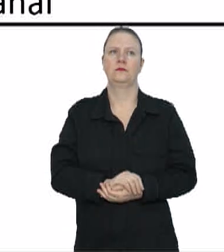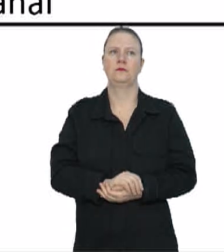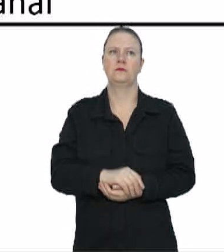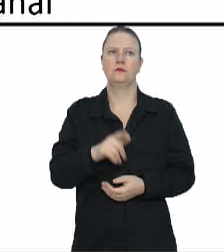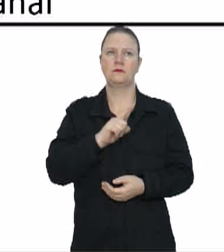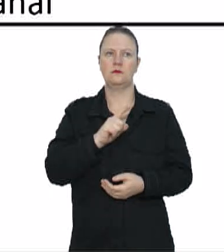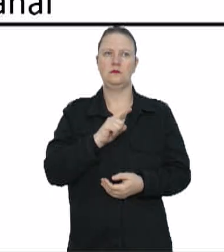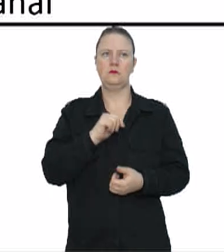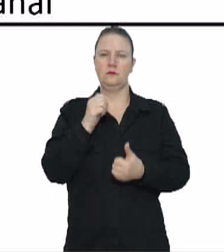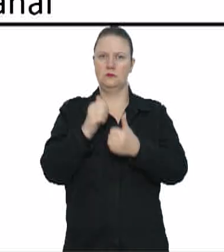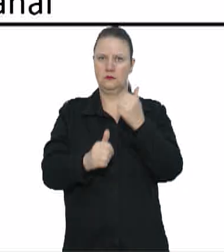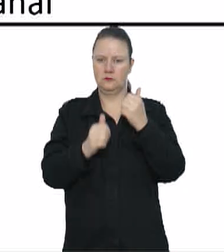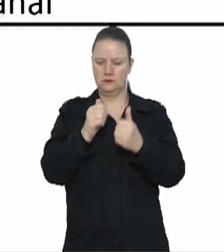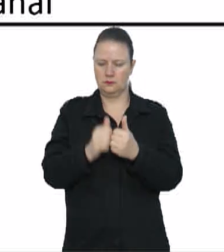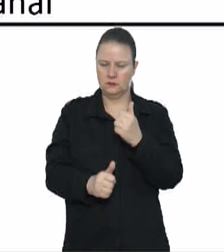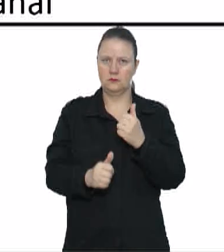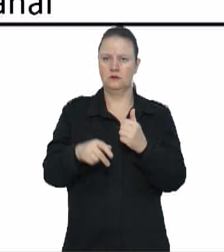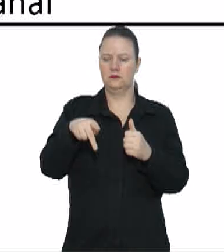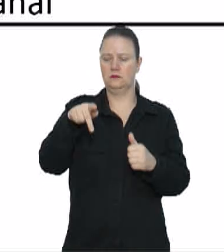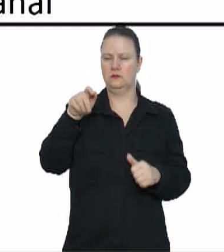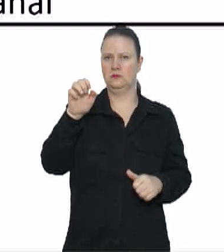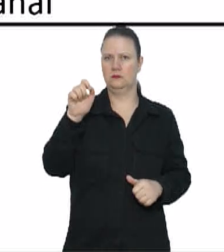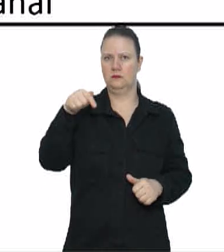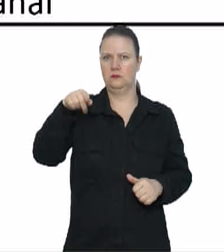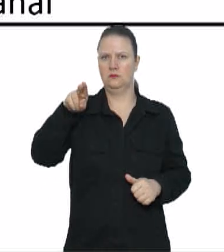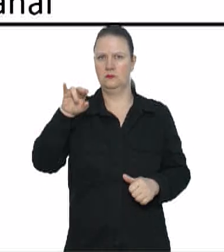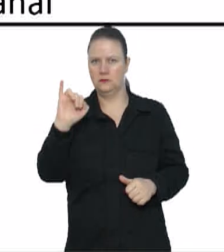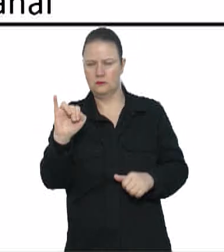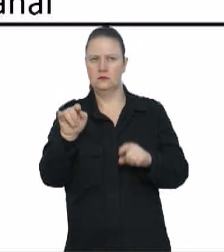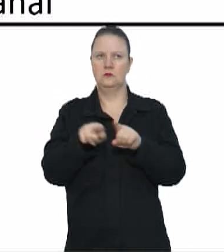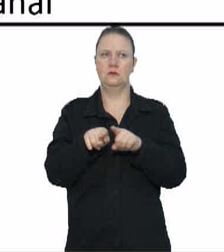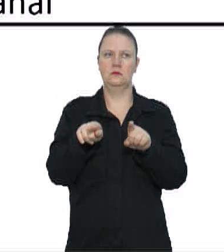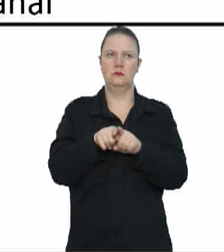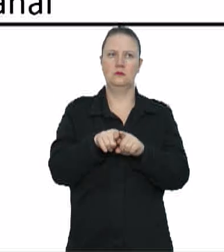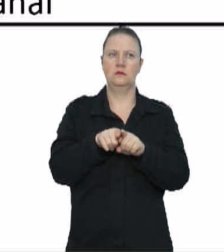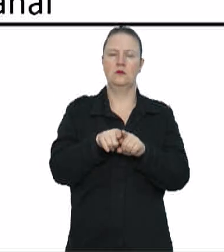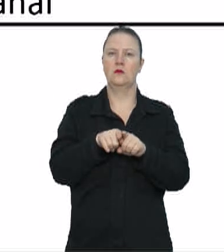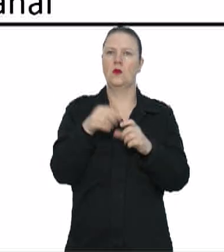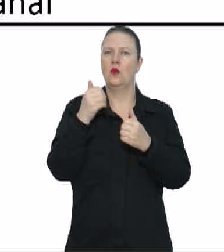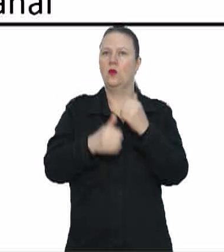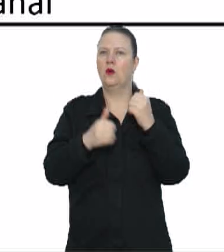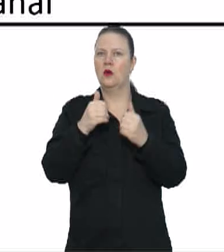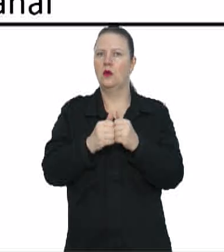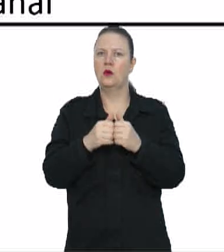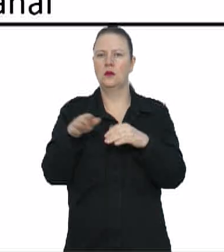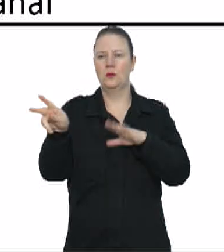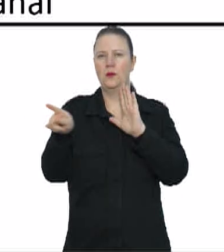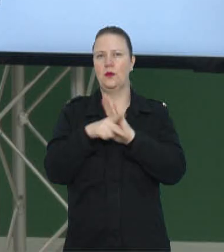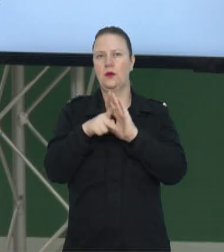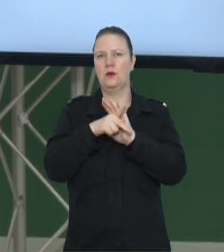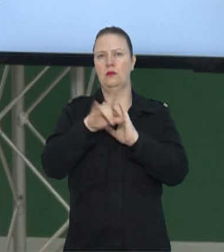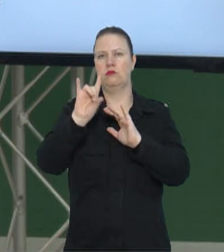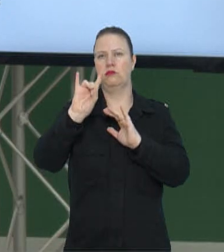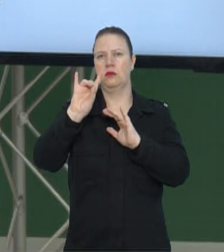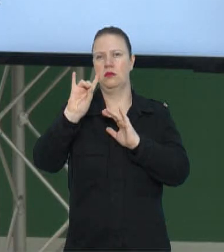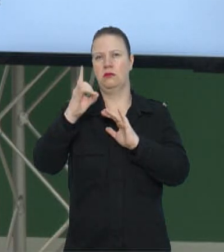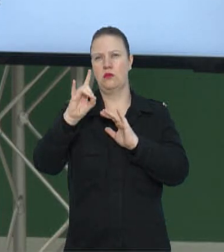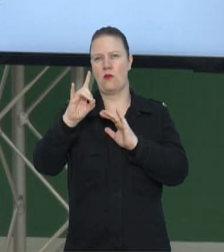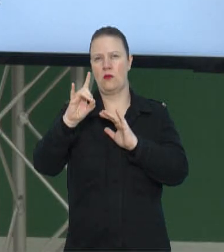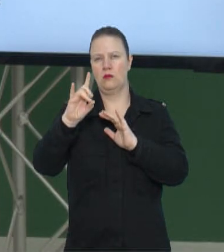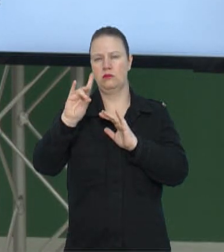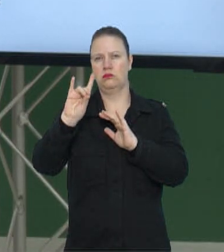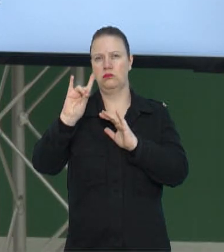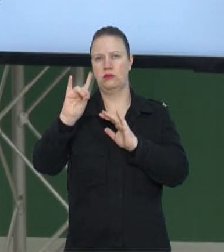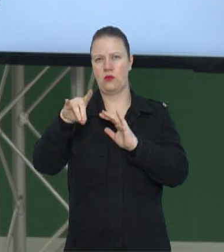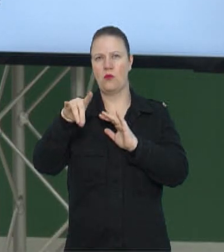regiões? O arroz com pequi, o angu, o arroz boliviano e os peixes do Pantanal. A região